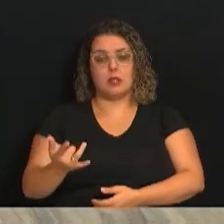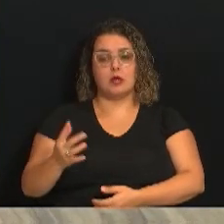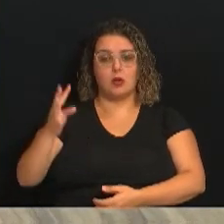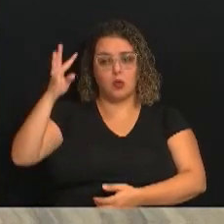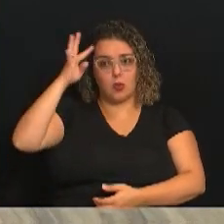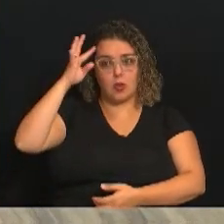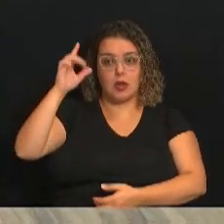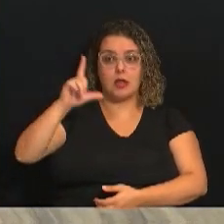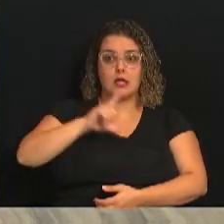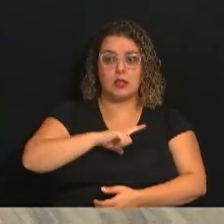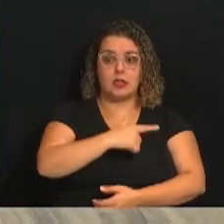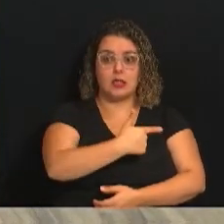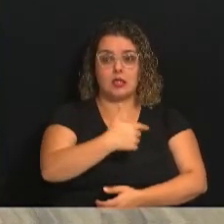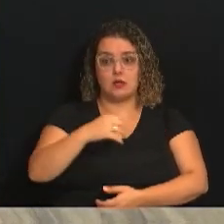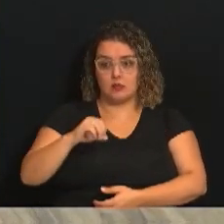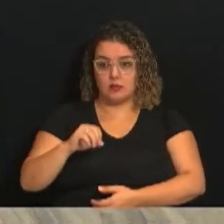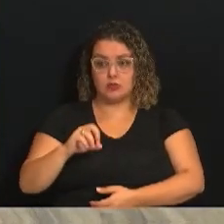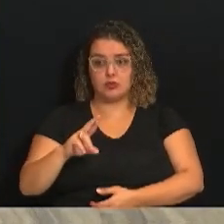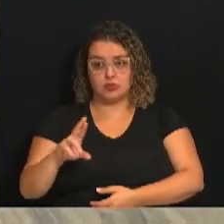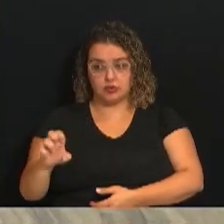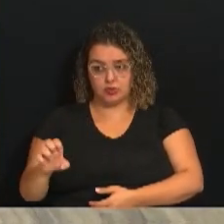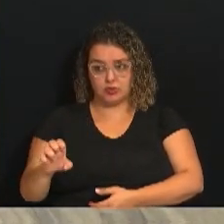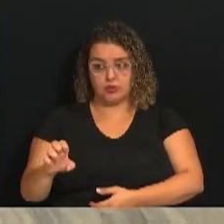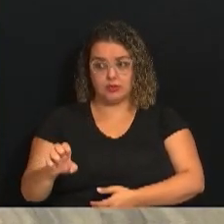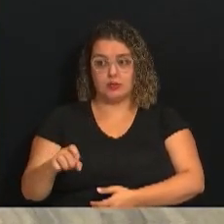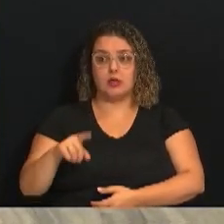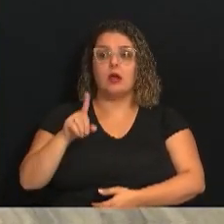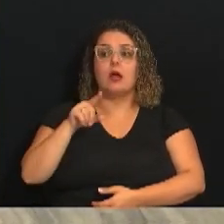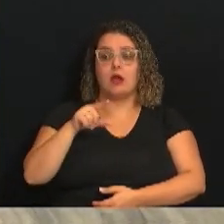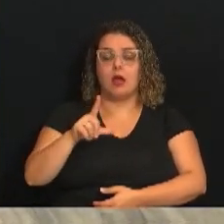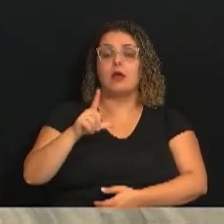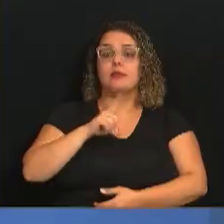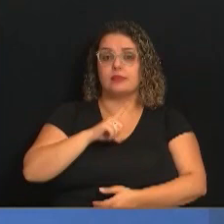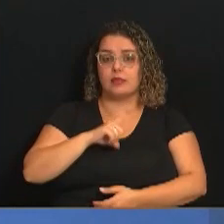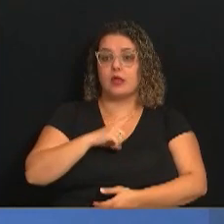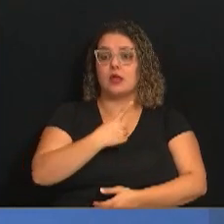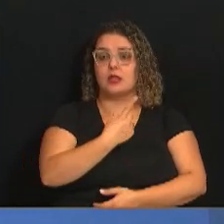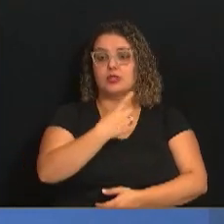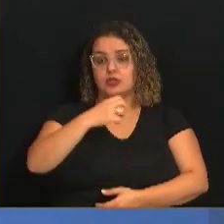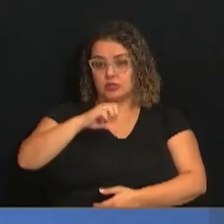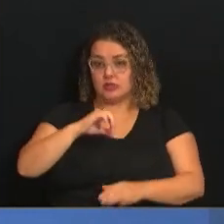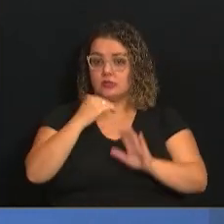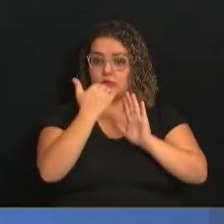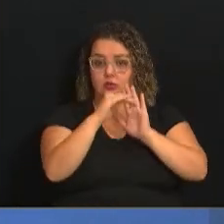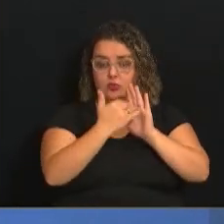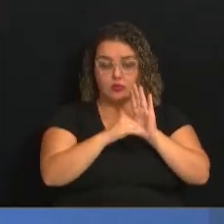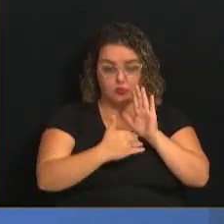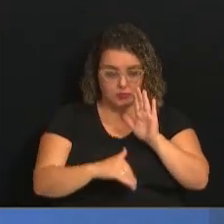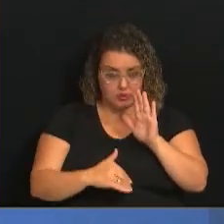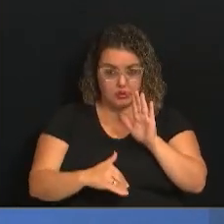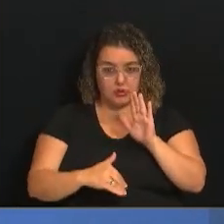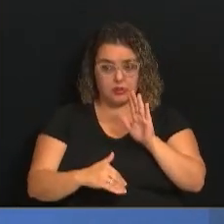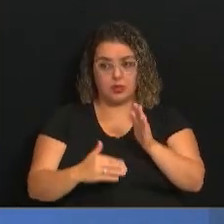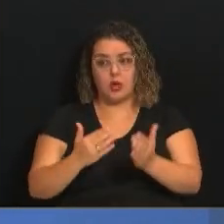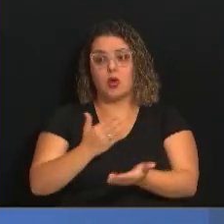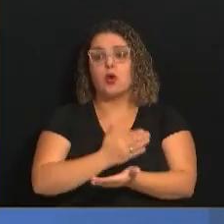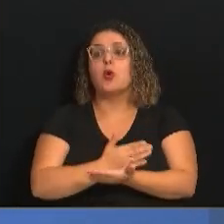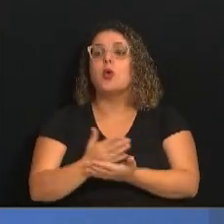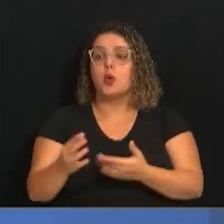a 20ª reunião extraordinária. Nós temos 19 itens na pauta que começam a